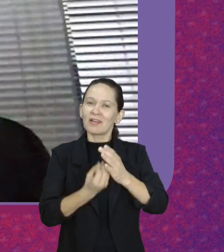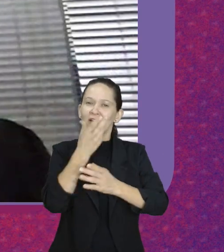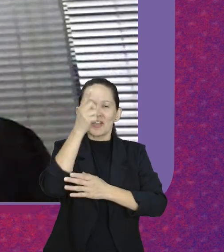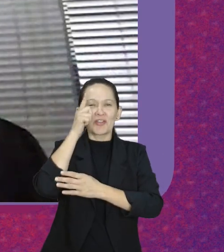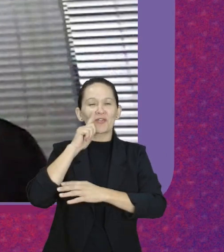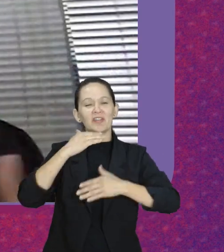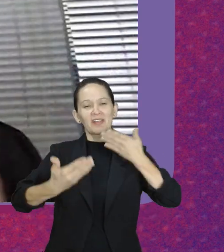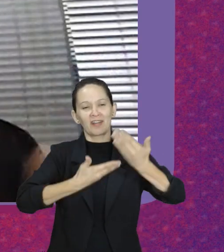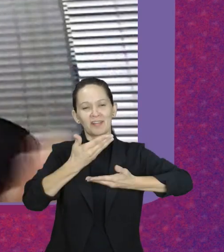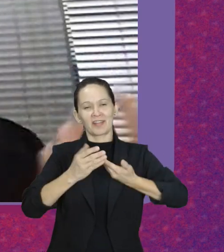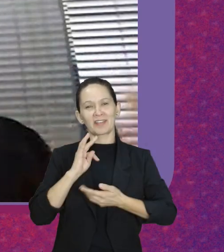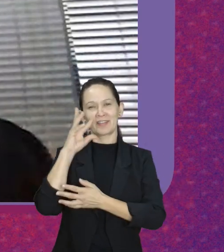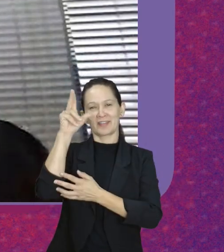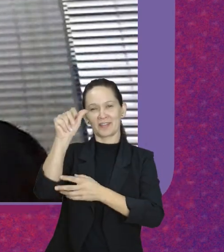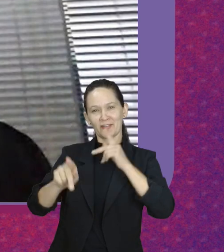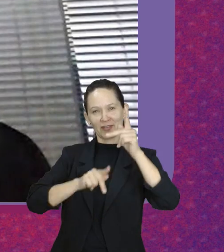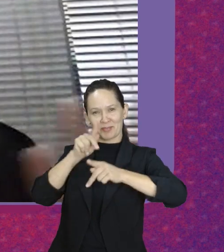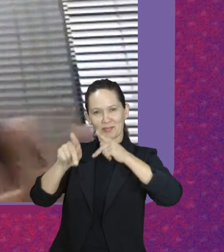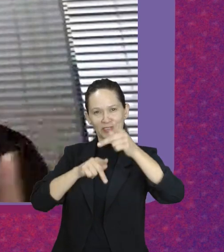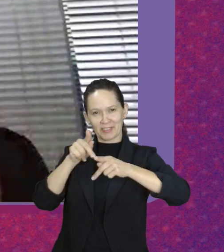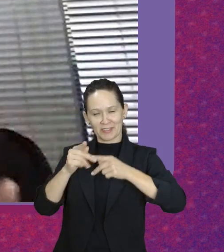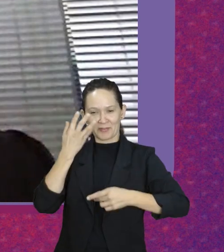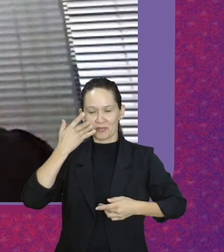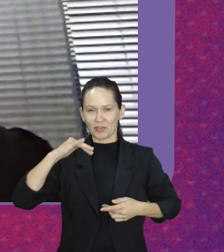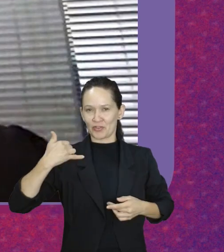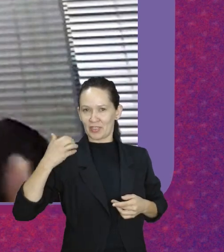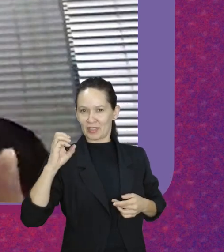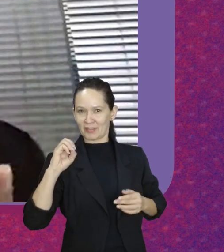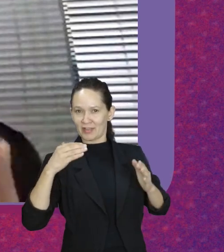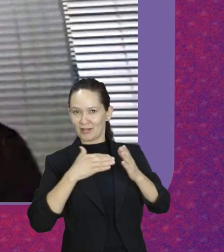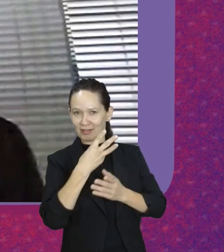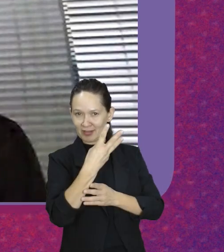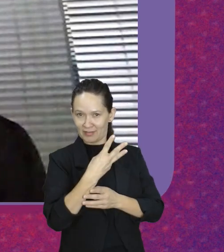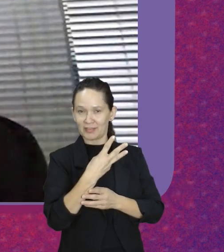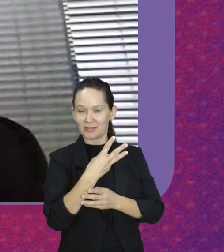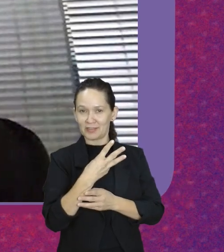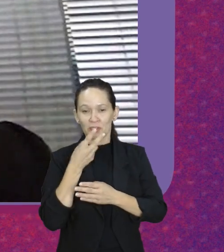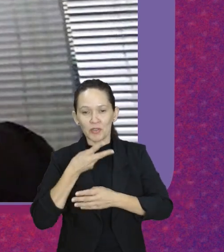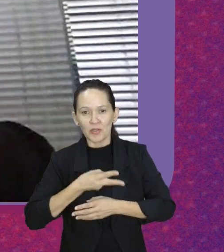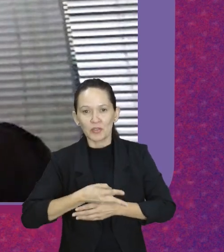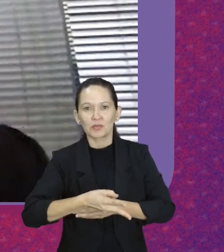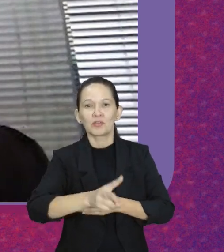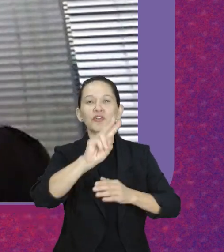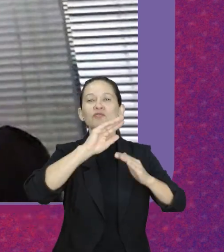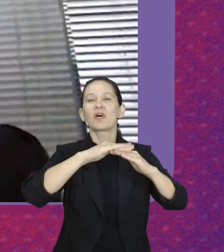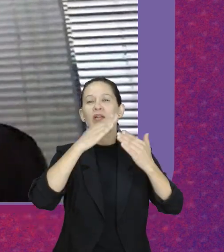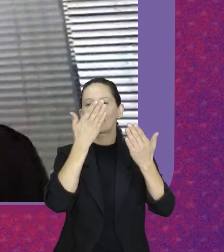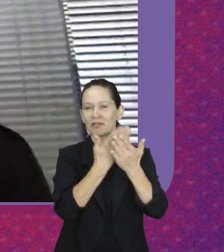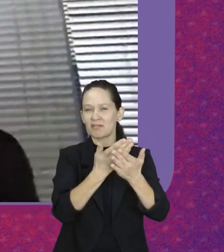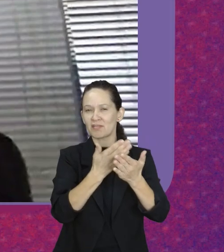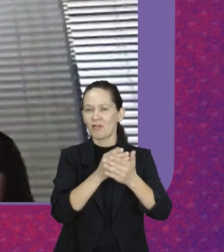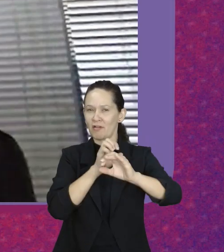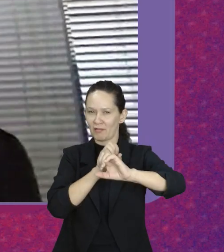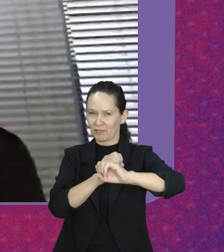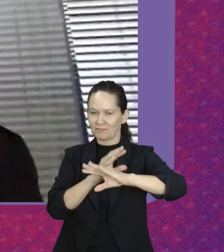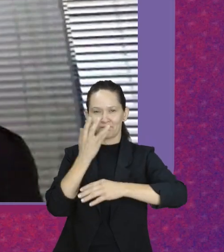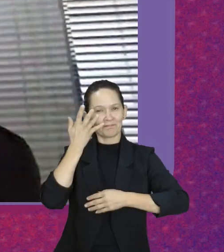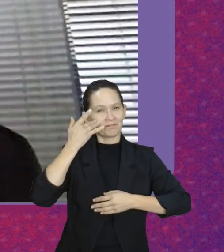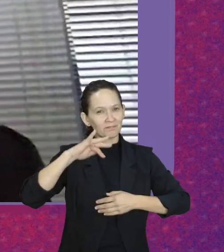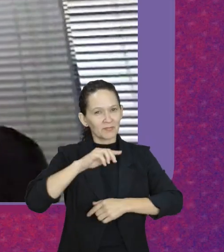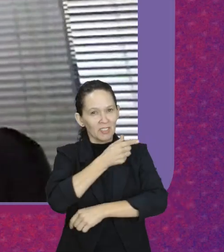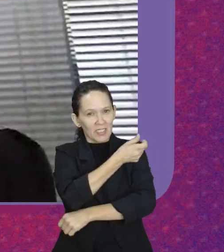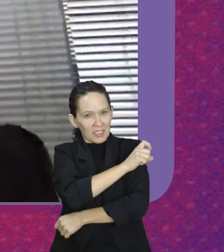abarcasse, né, toda a população infantil de 0 a 3 anos, dando sequência, né, para a educação infantil e